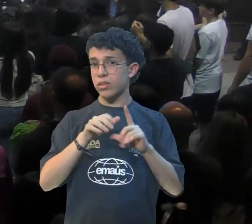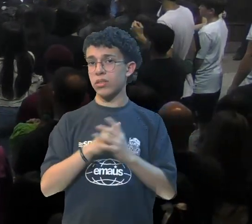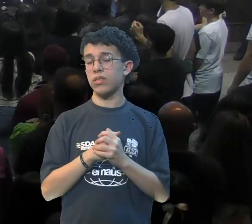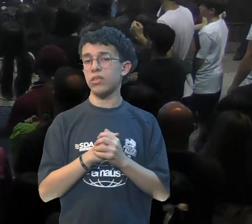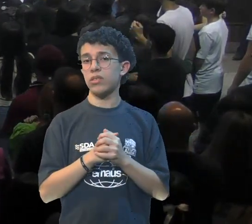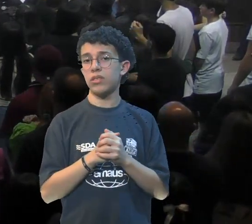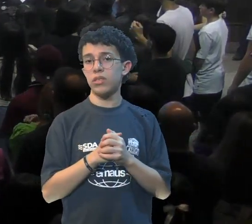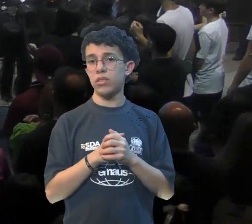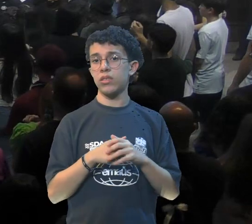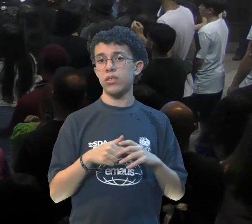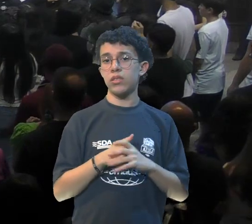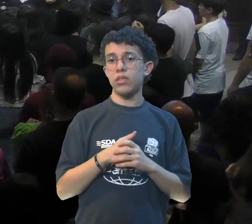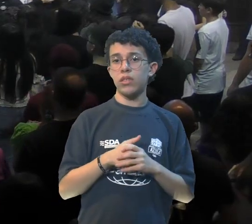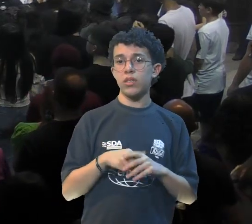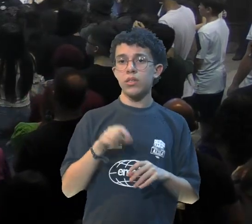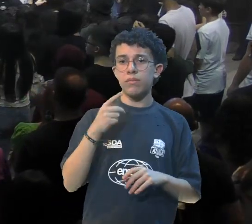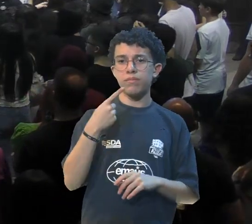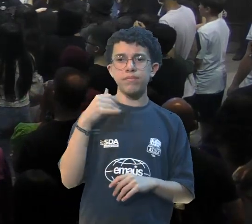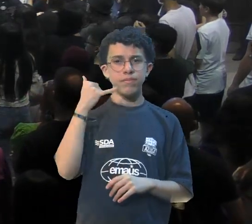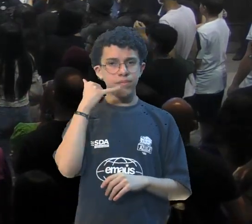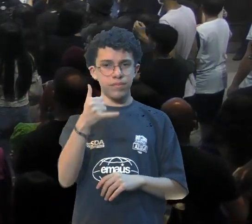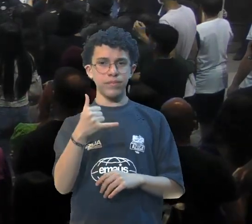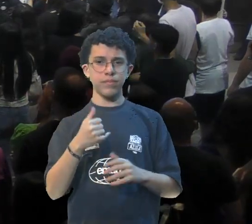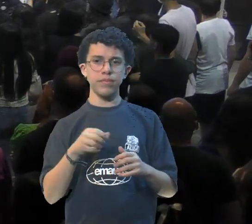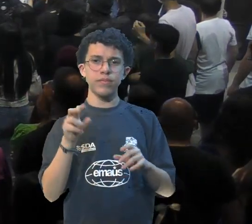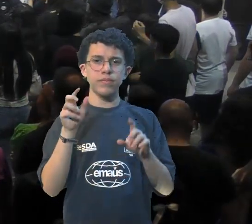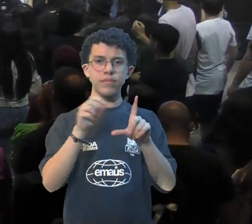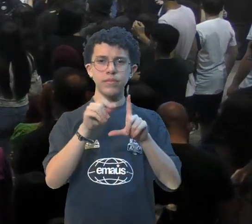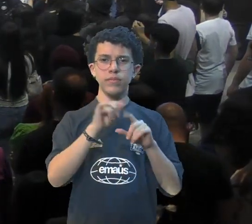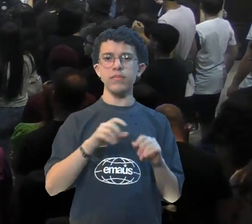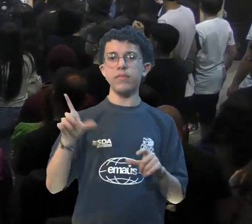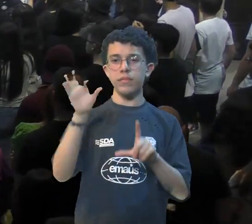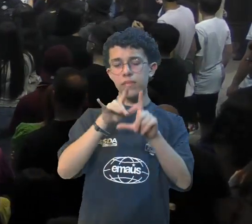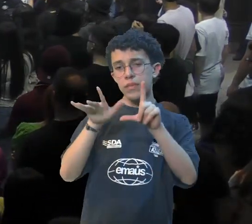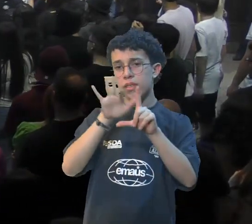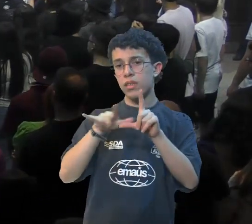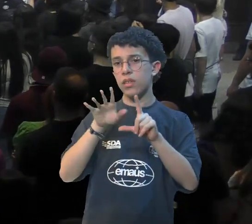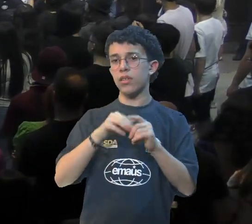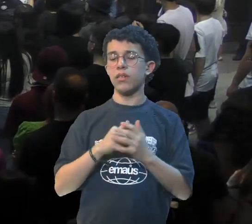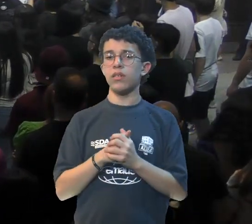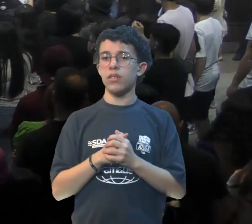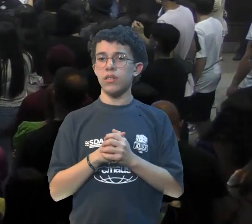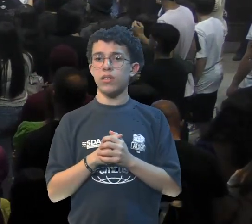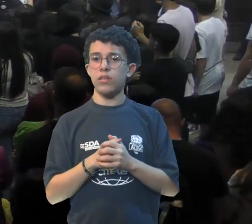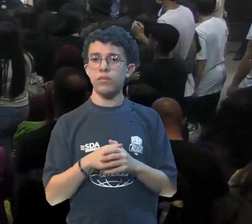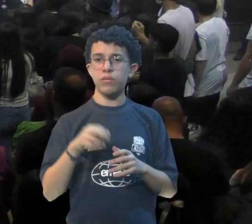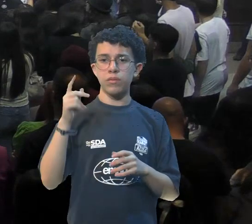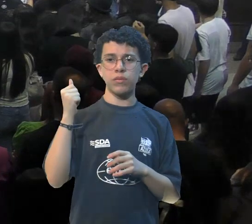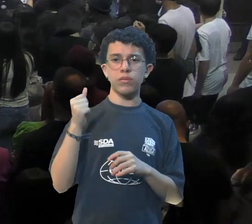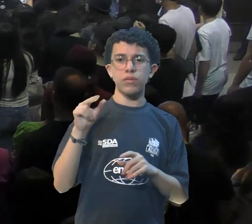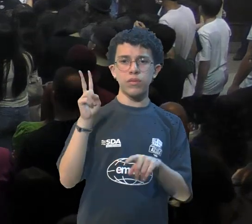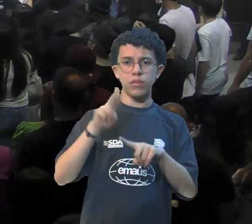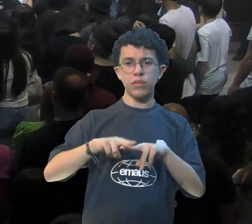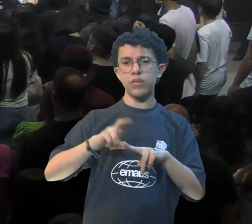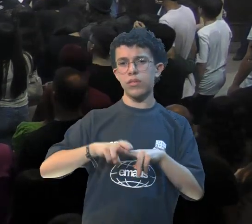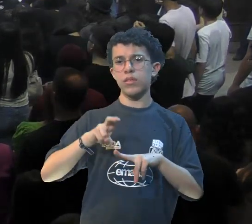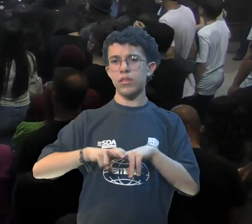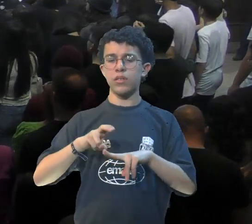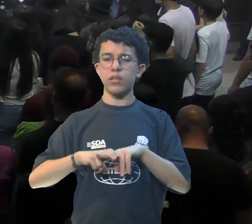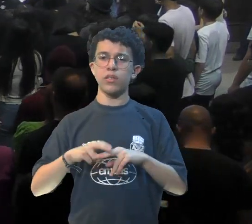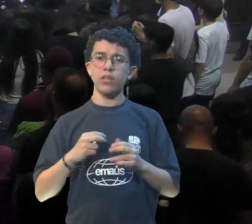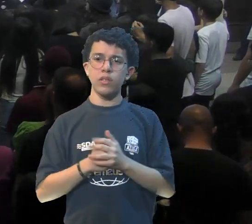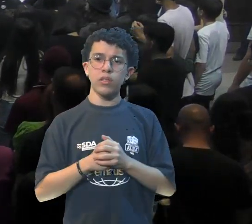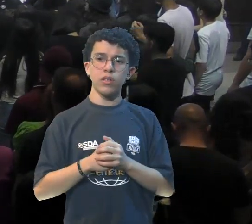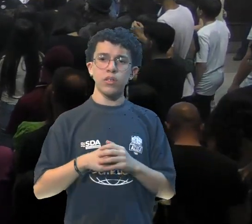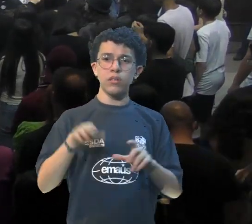vou pedir, se seu celular está aí, você faz depois que eu orar, depois. Ou lá no seu lugar, você vai apontar esse QR Code, você vai cair num